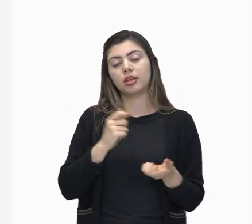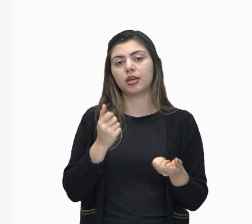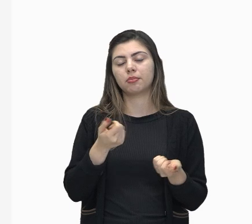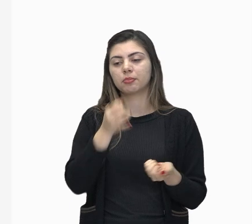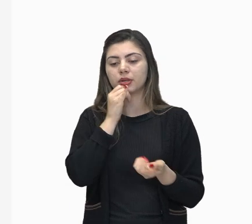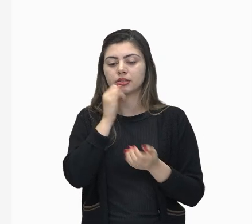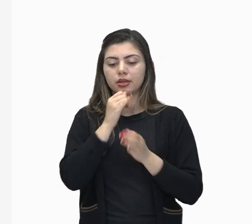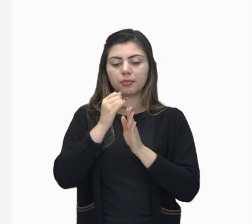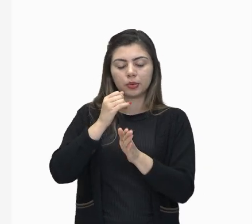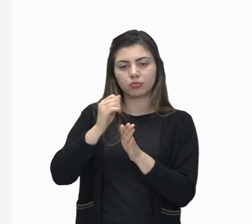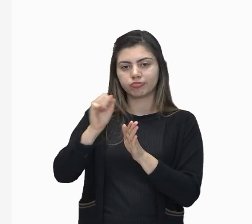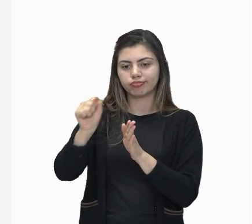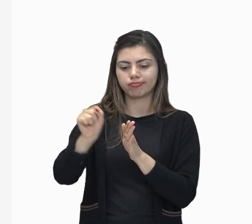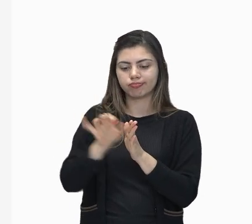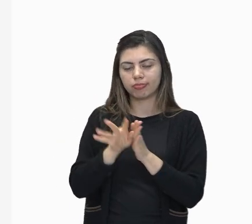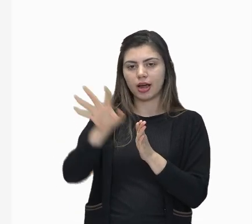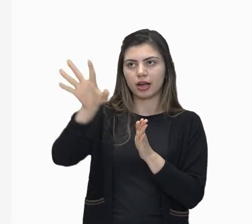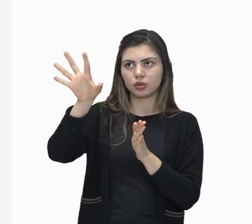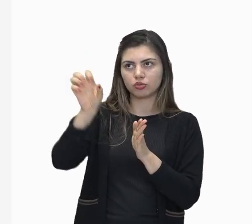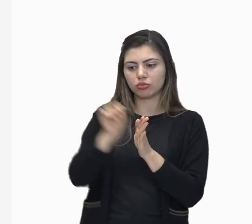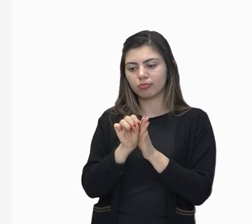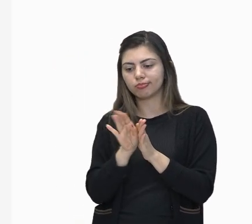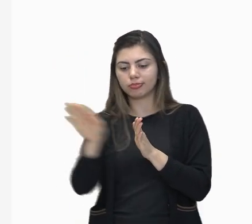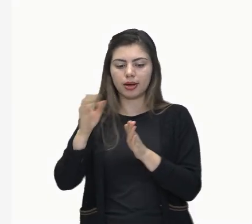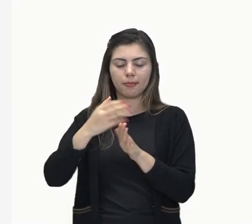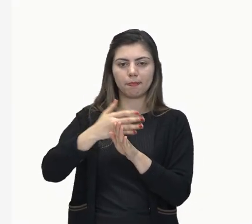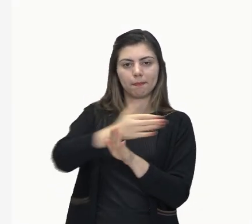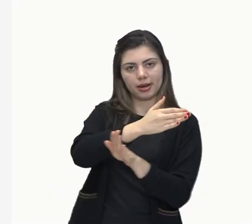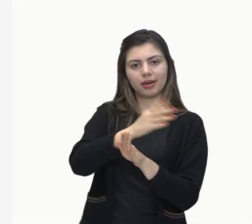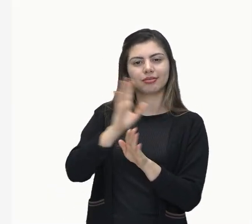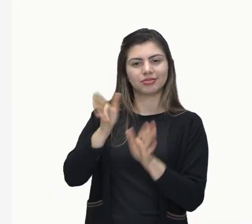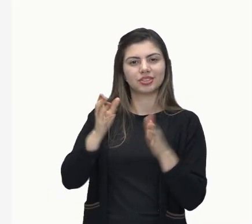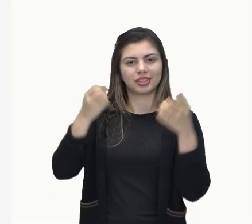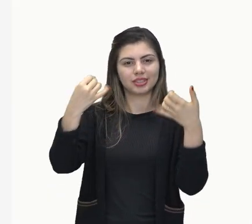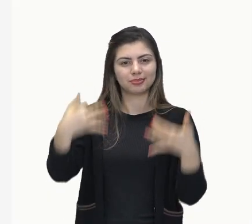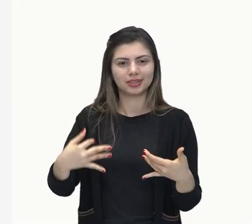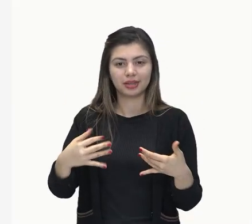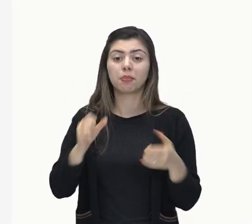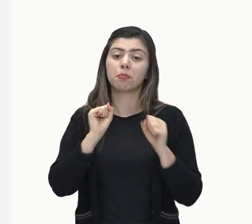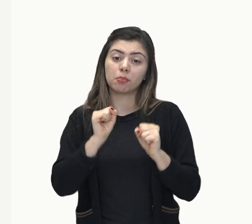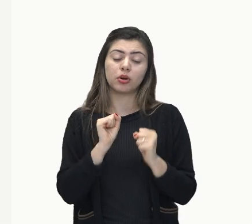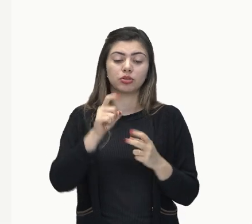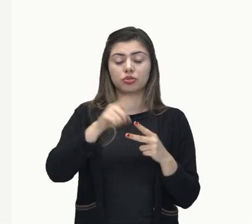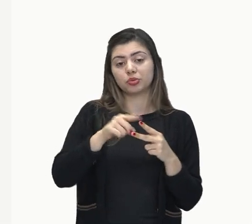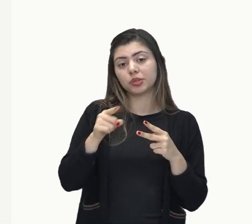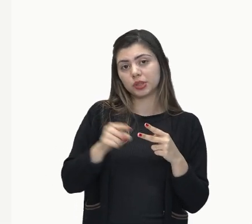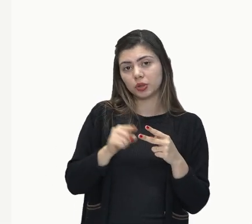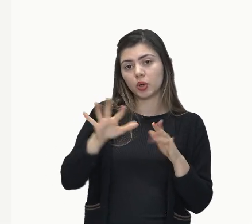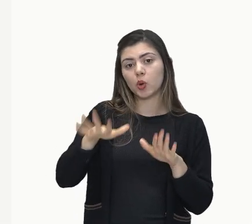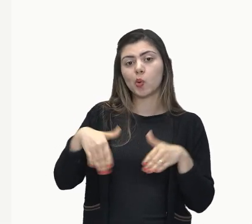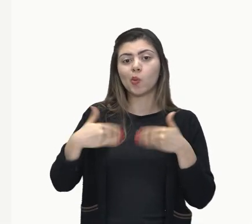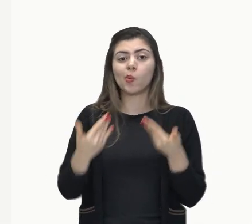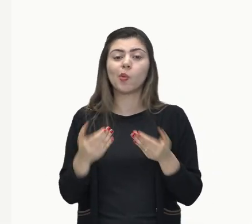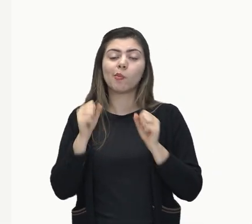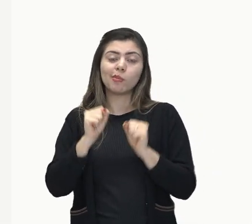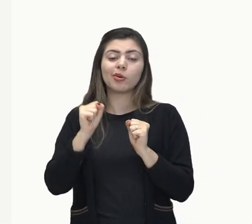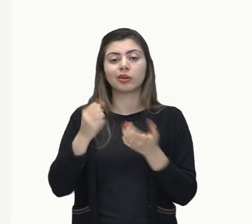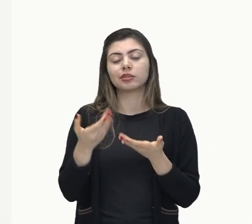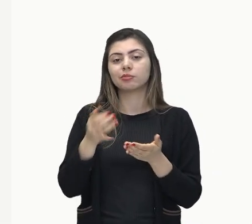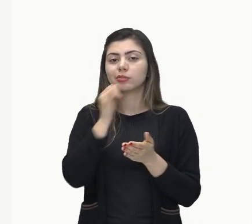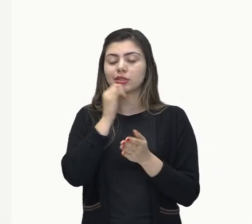luz, como eu comentei com vocês, pode ocorrer em dois sentidos. Ou o desvio vai para o